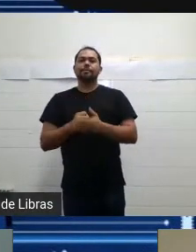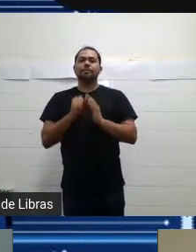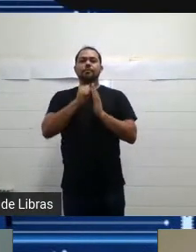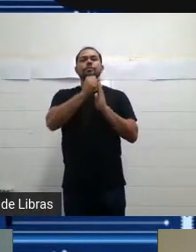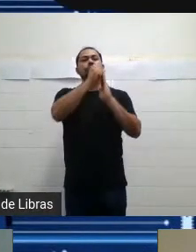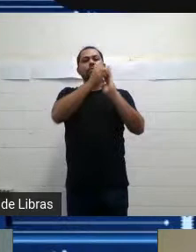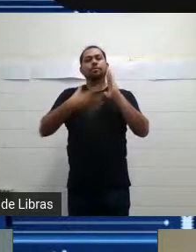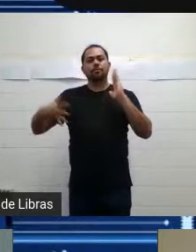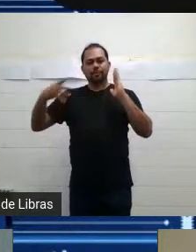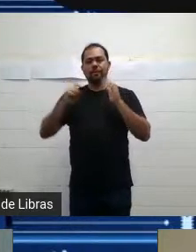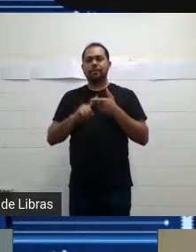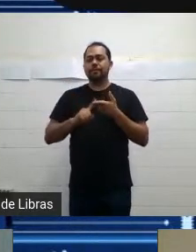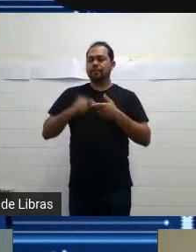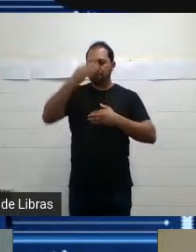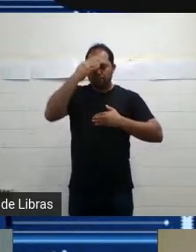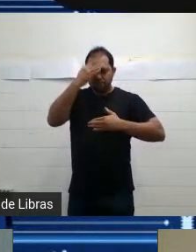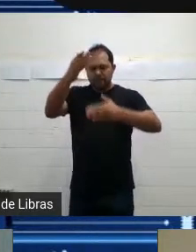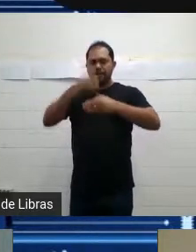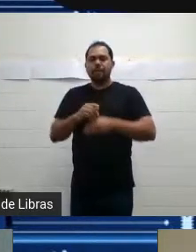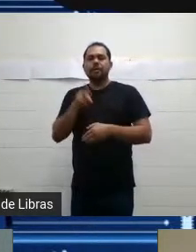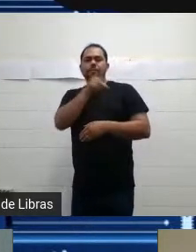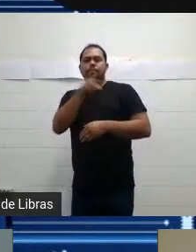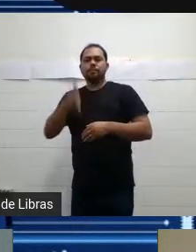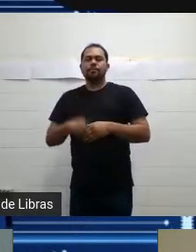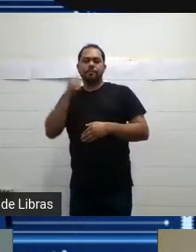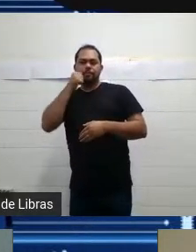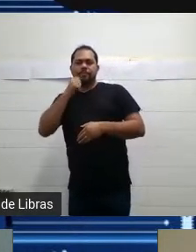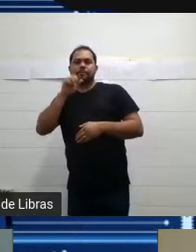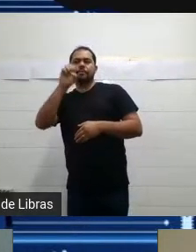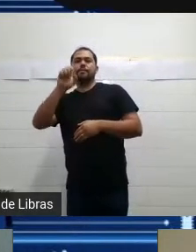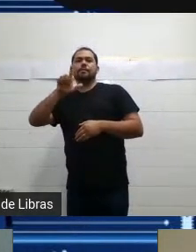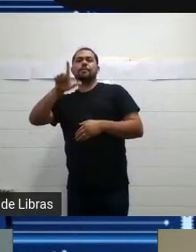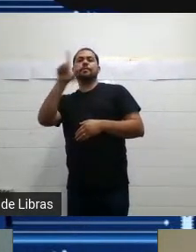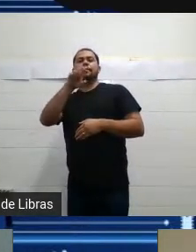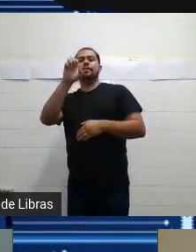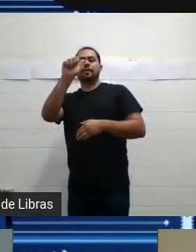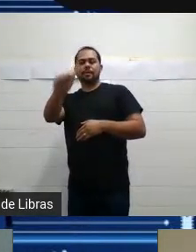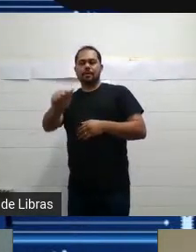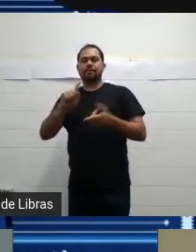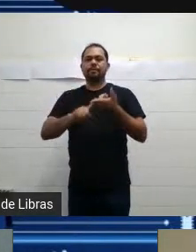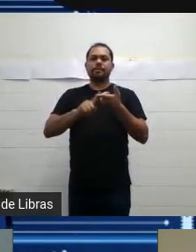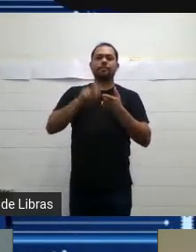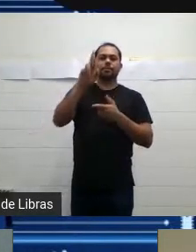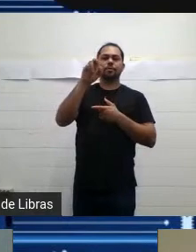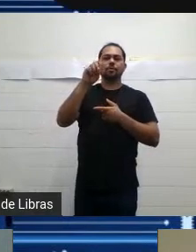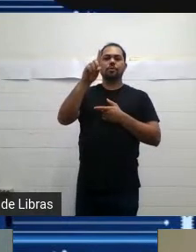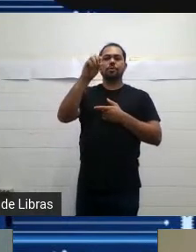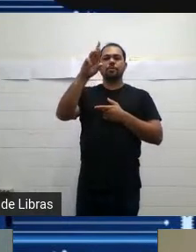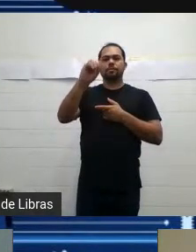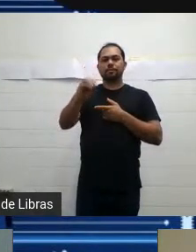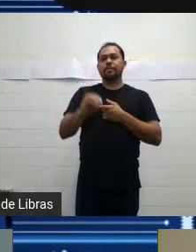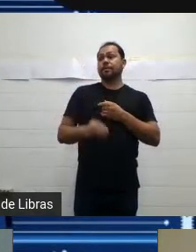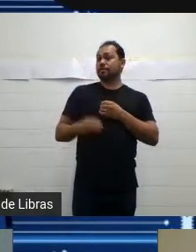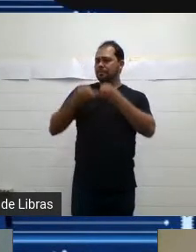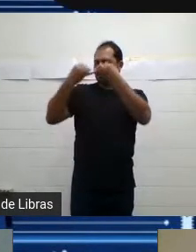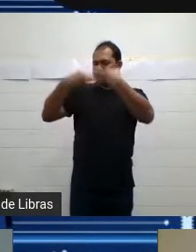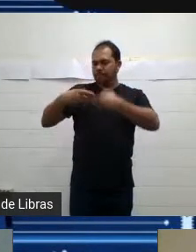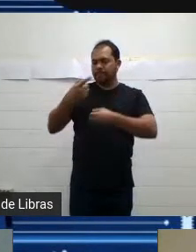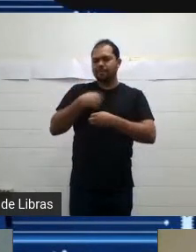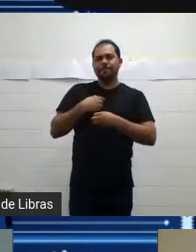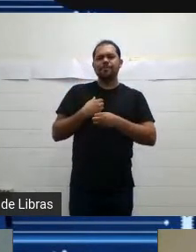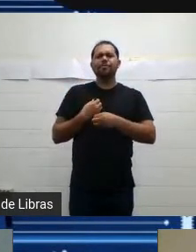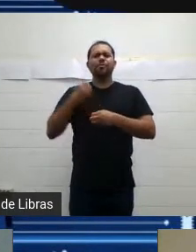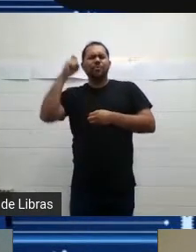professora Elza, ao professor Rodrigo, né, que partilhou de tantos encontros com a gente nesse mestrado, que foi só um pouquinho sofrido, mas foi muito